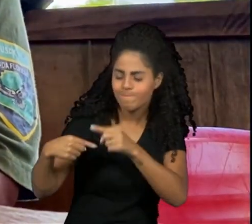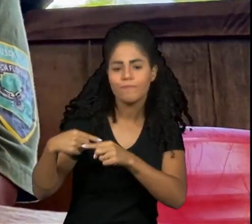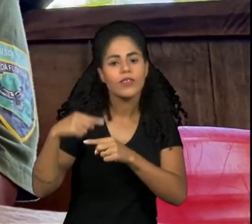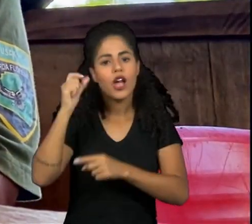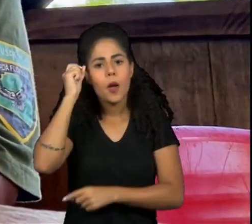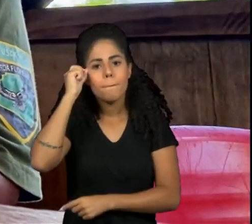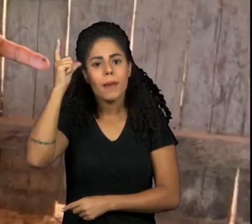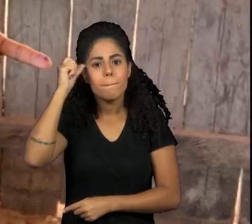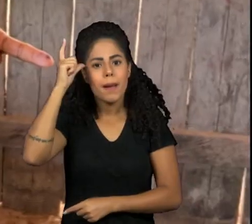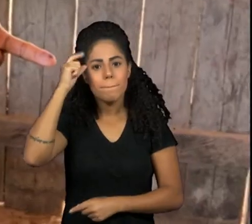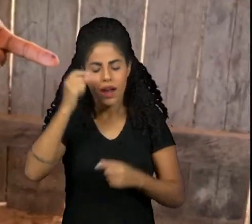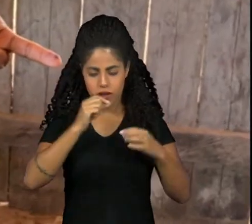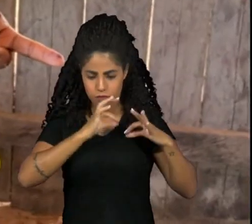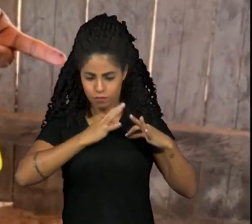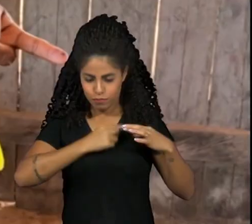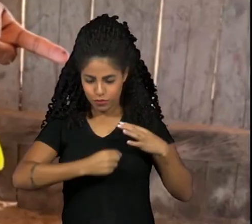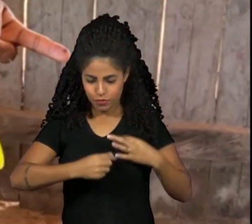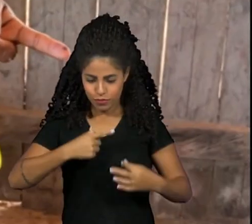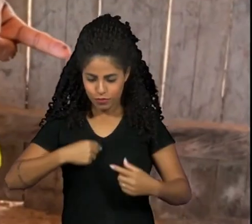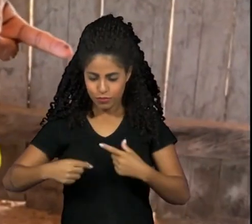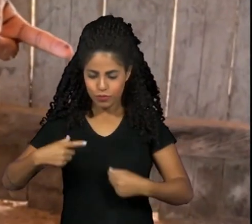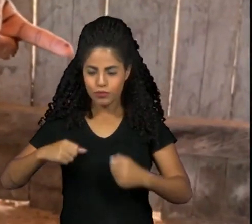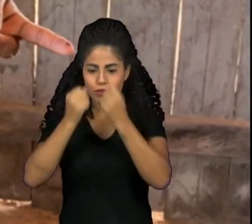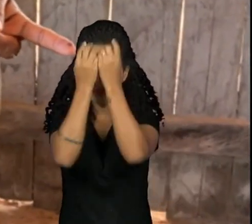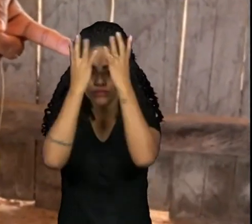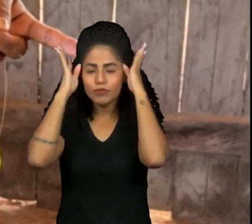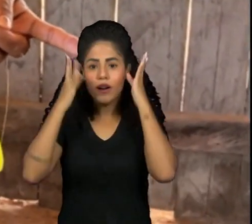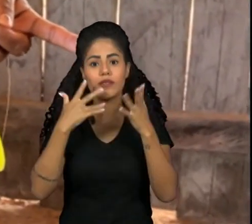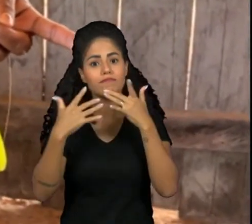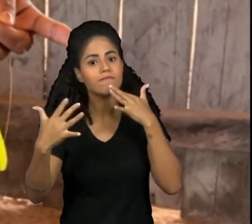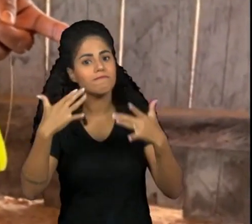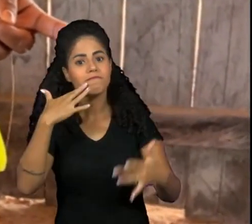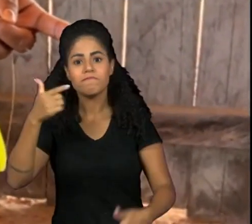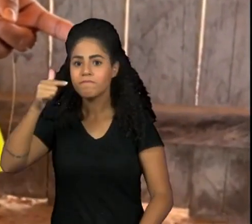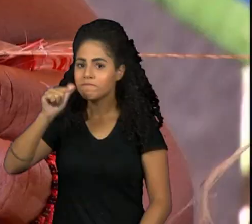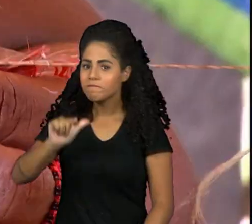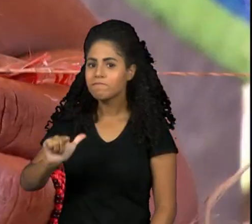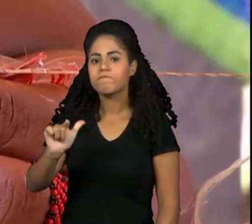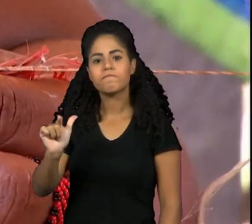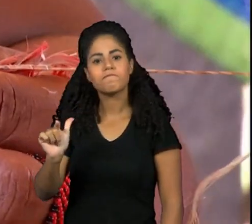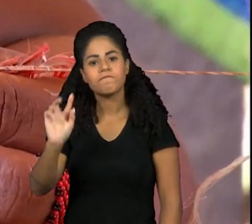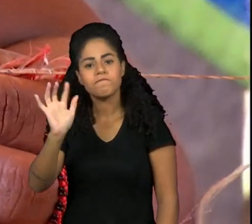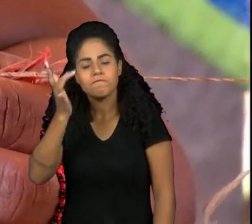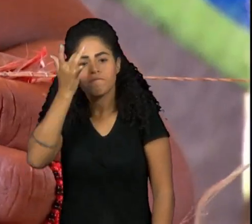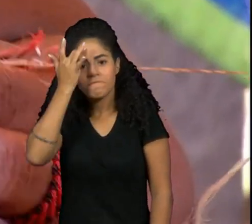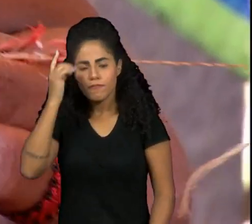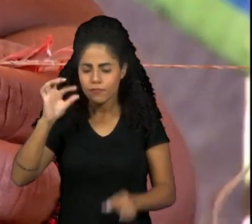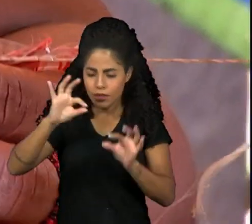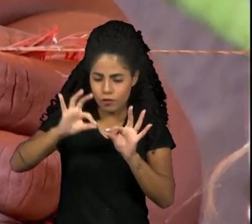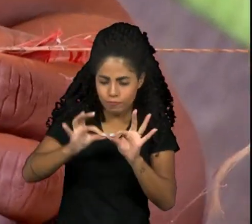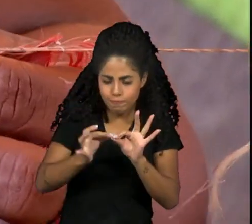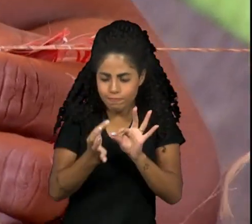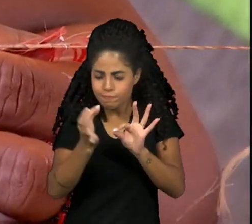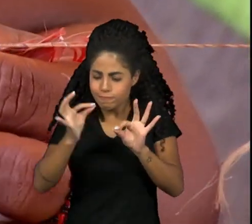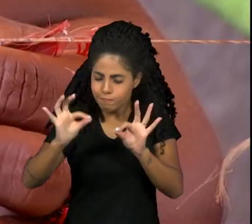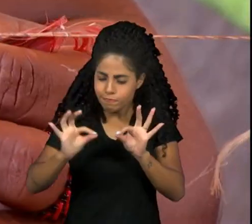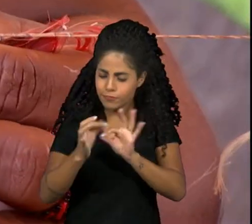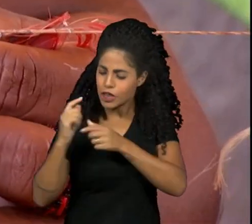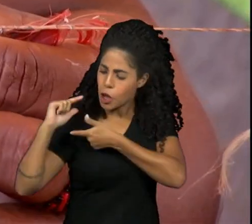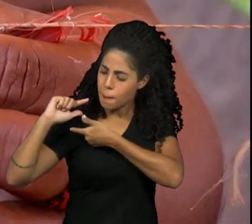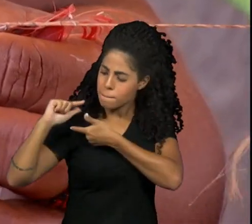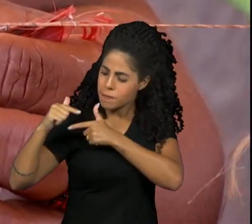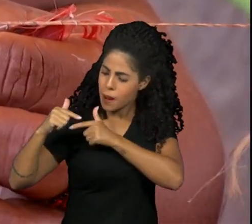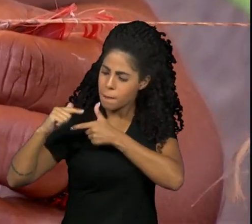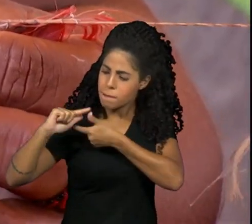em adornos coloridos renasce. ponto a ponto, uma tradição se